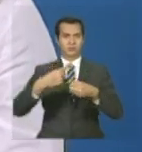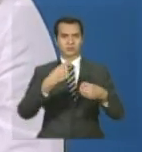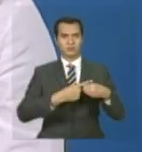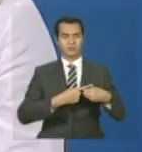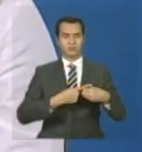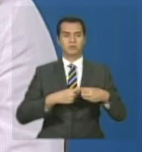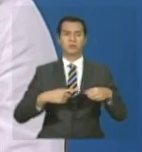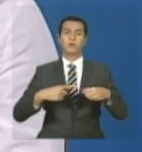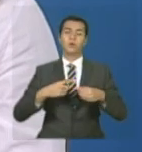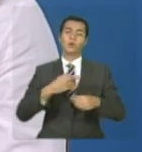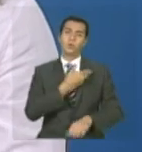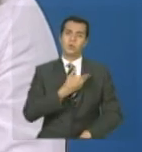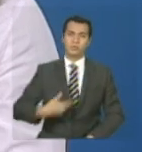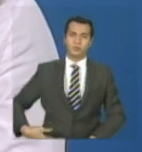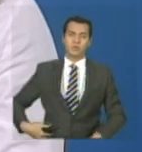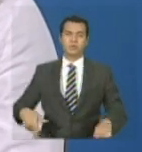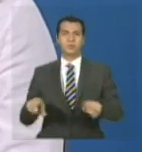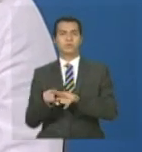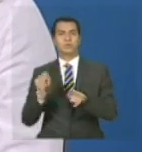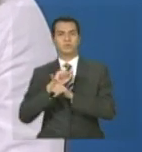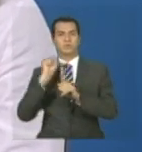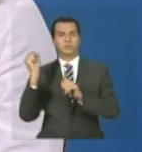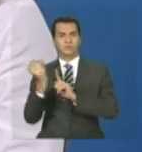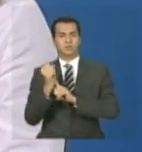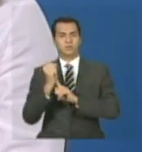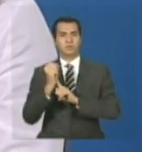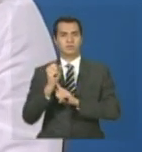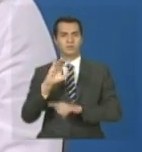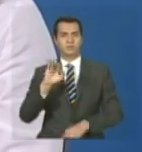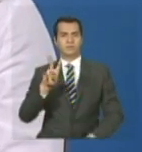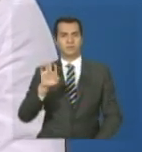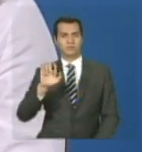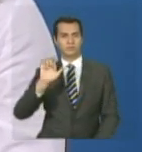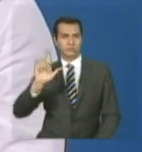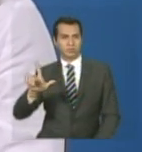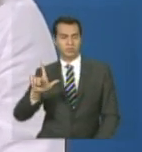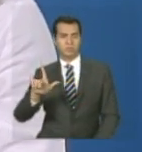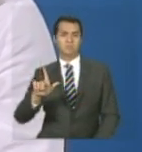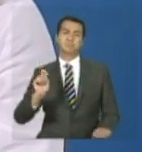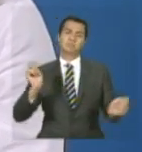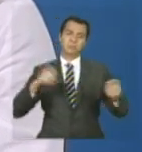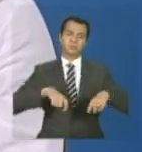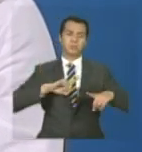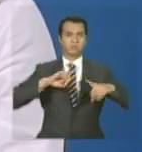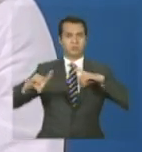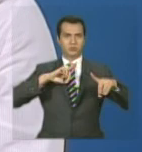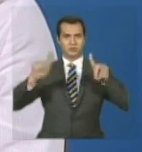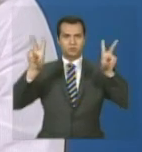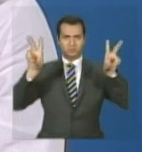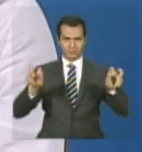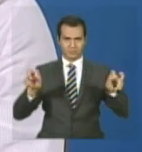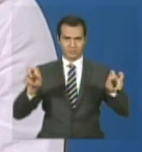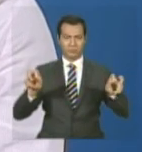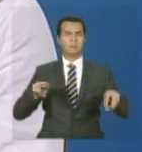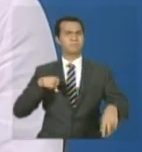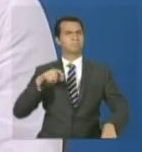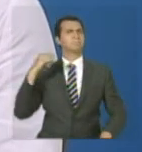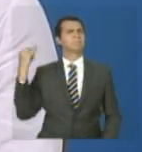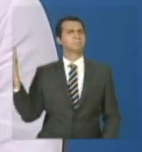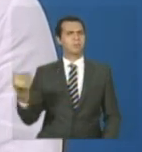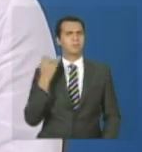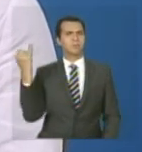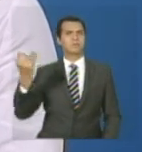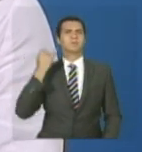sociedade civil, com seus representantes legitimados pelos seus segmentos, para discutir essa questão. Então, isso tem uma importância muito grande, isso é